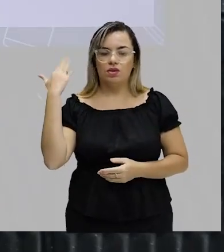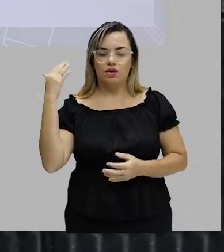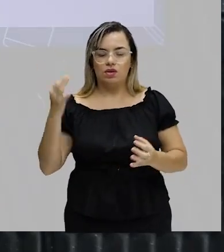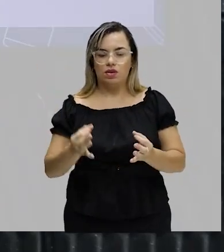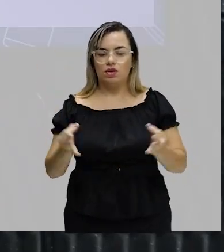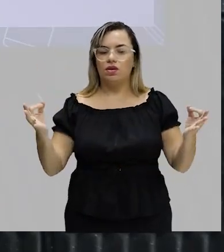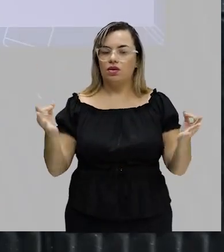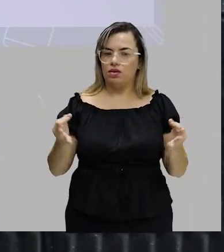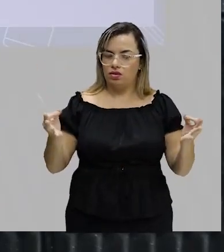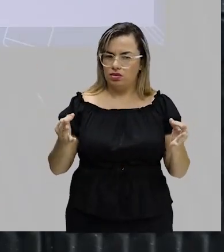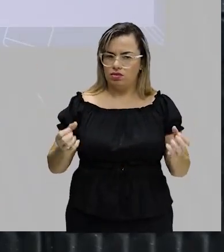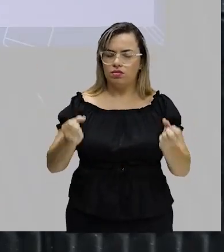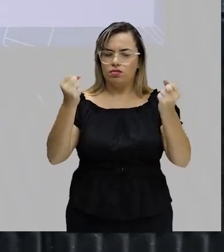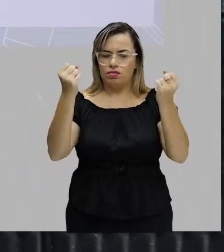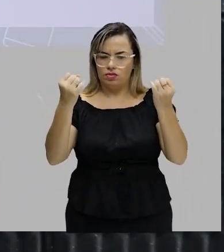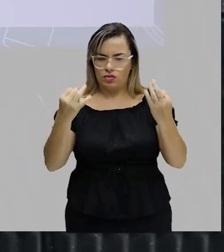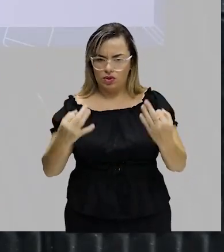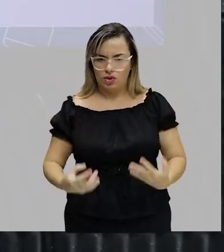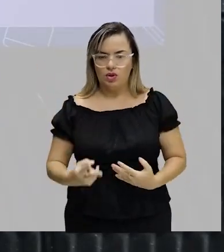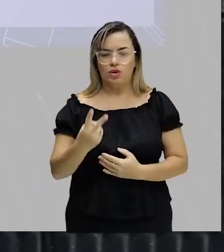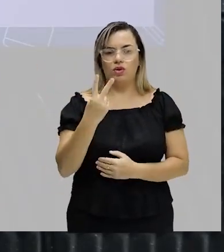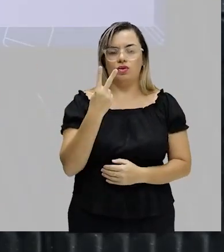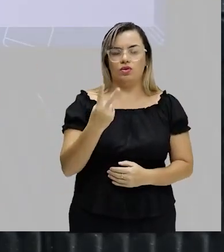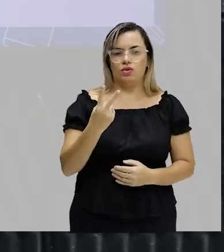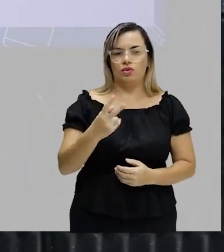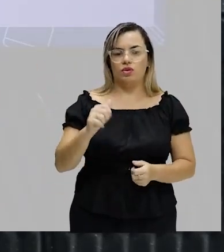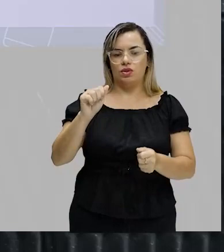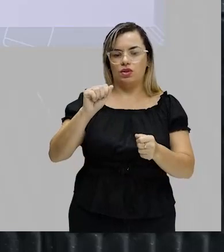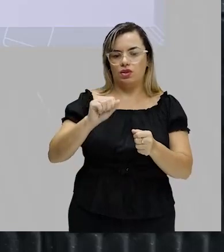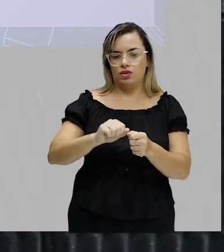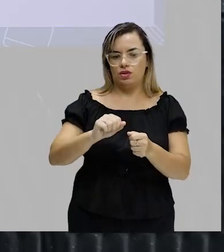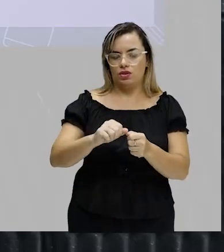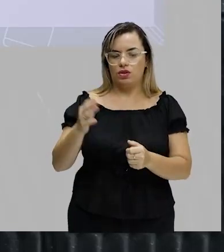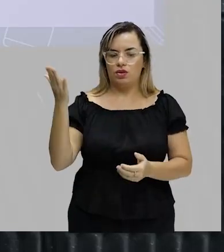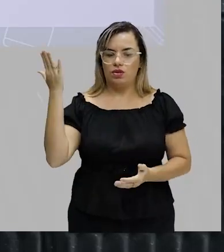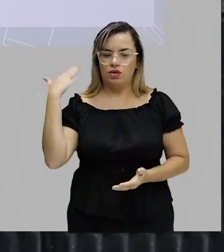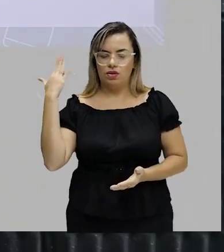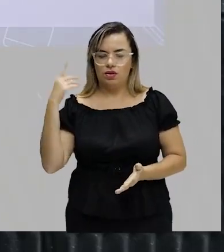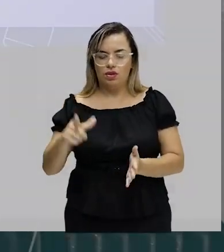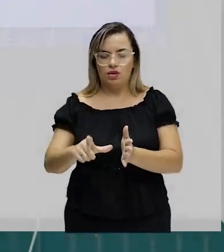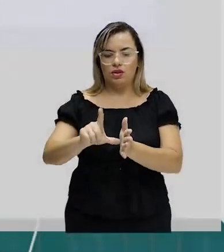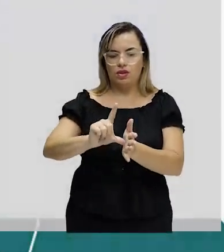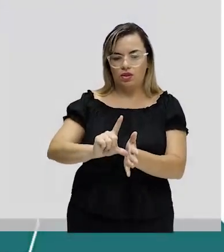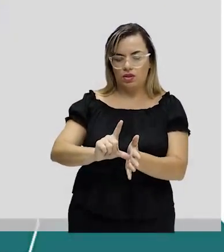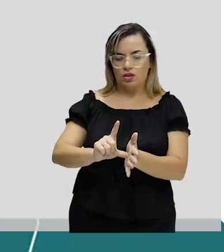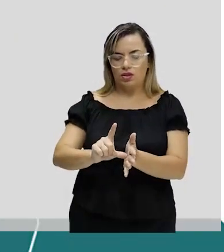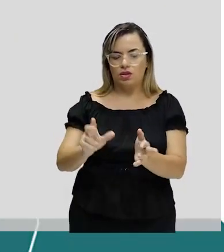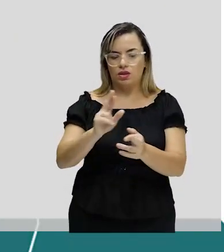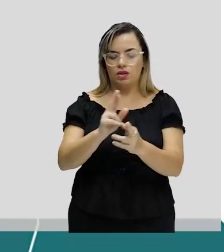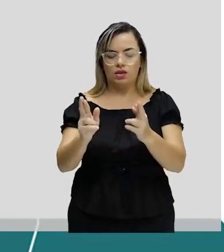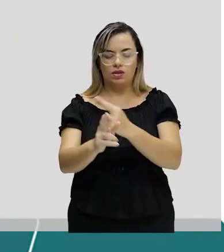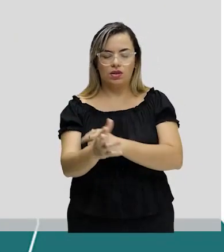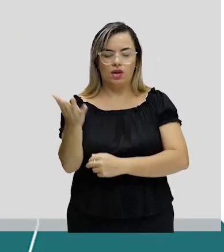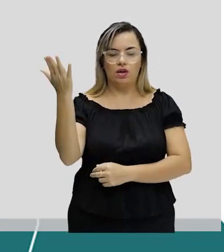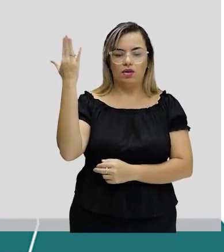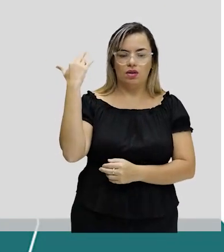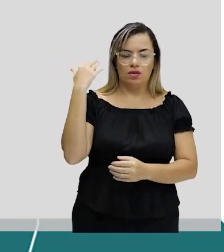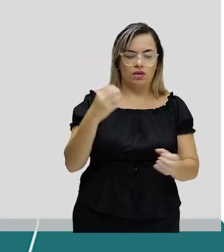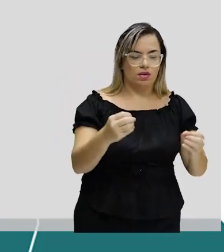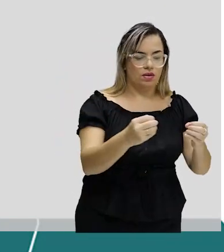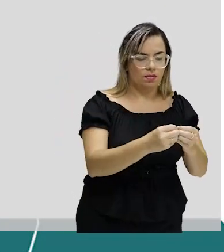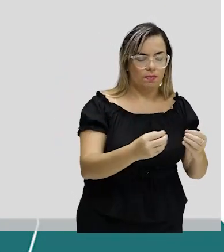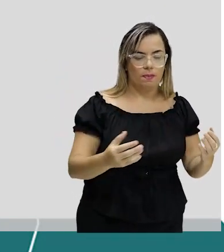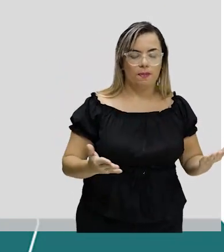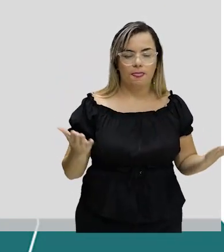quer representar duas ações no passado, uma antecedendo a outra. Mas para explicar e dar